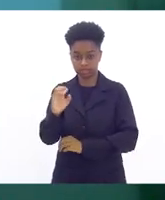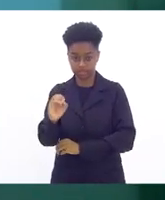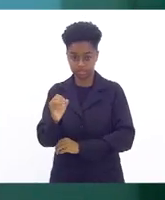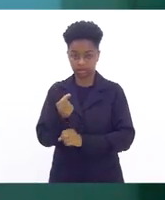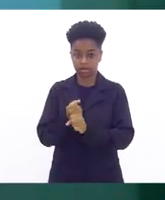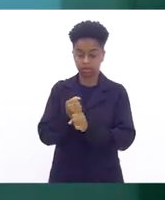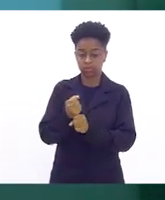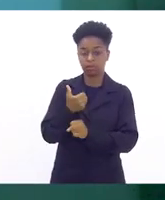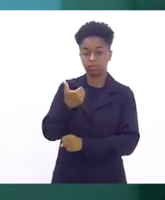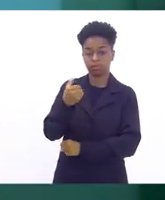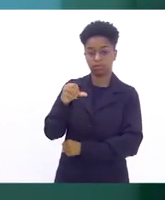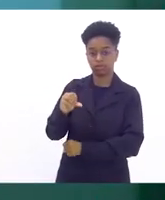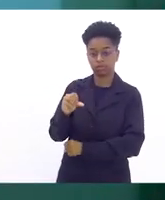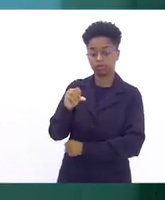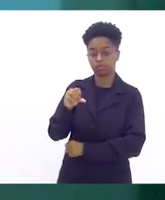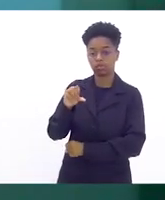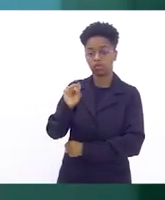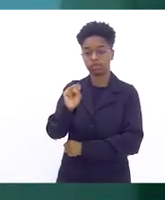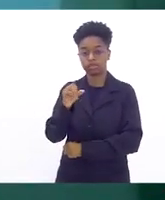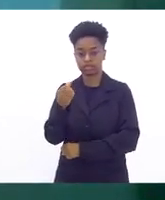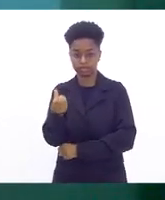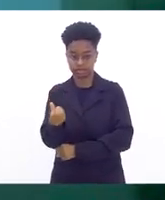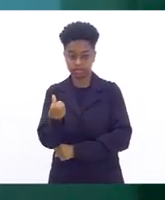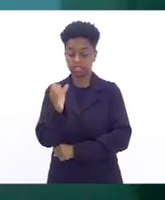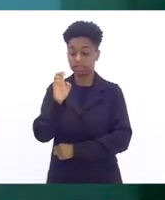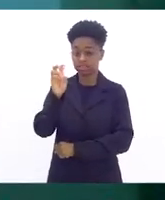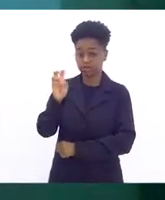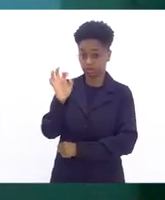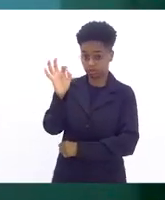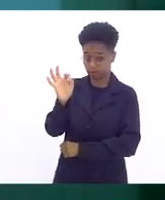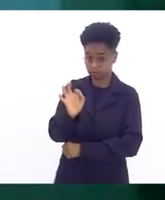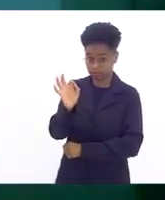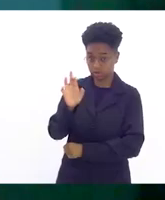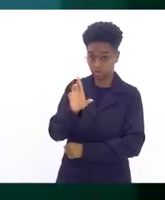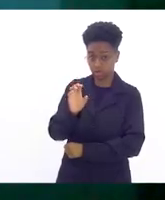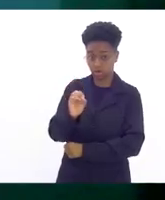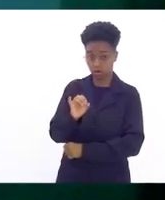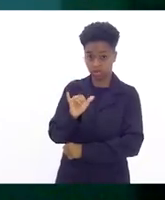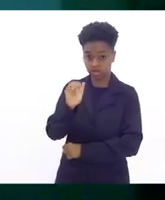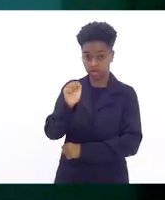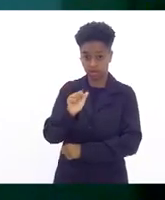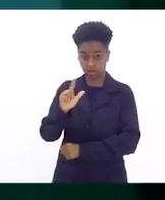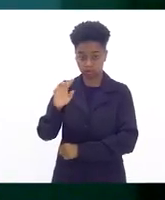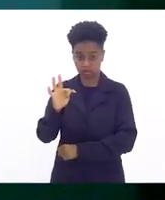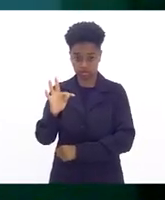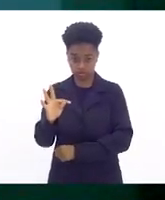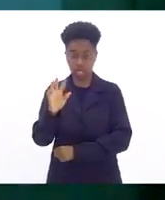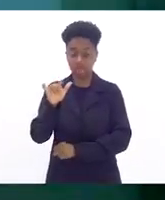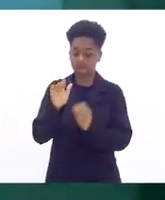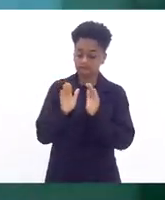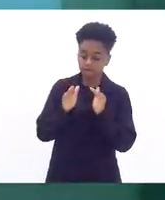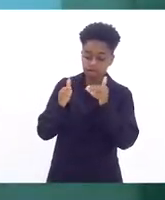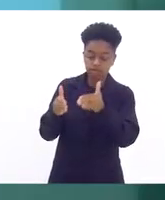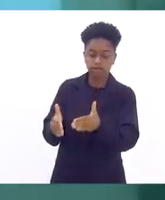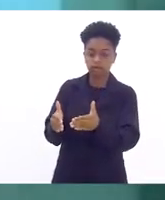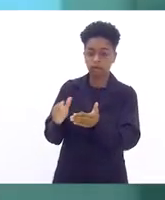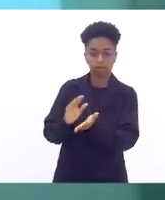5% dos royalties da compensação financeira são destinados a